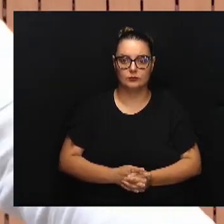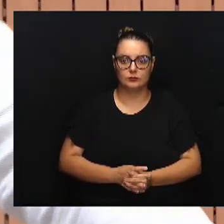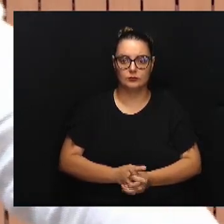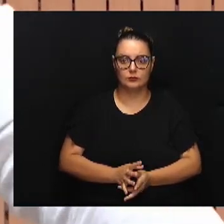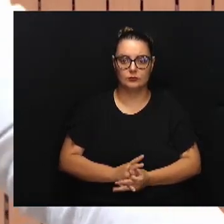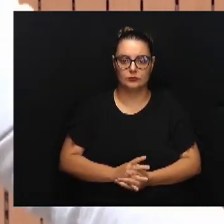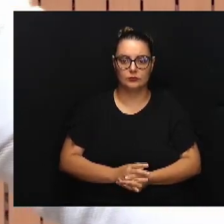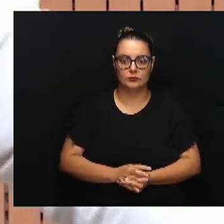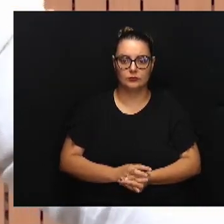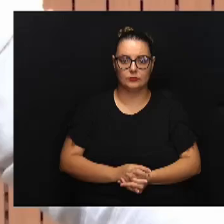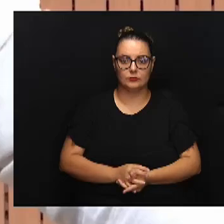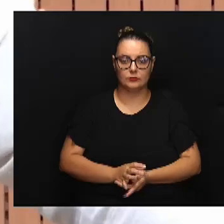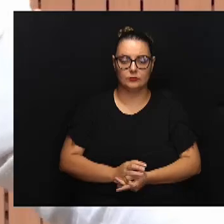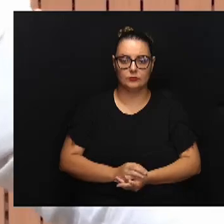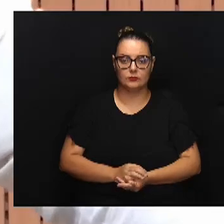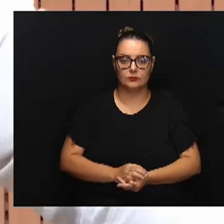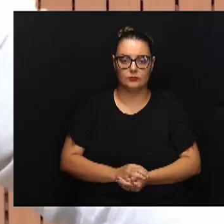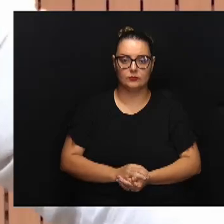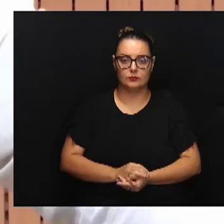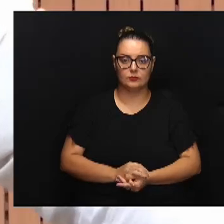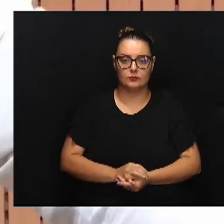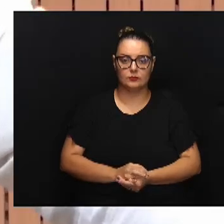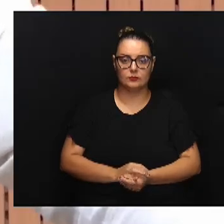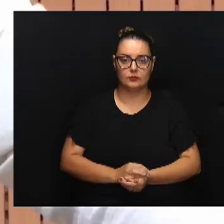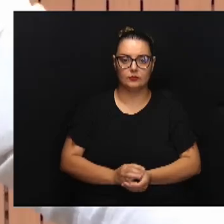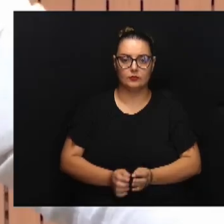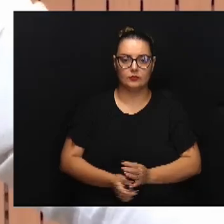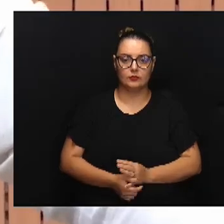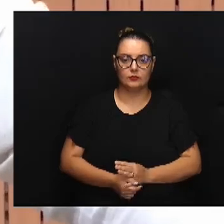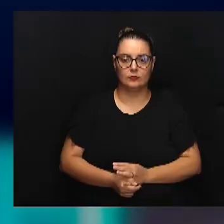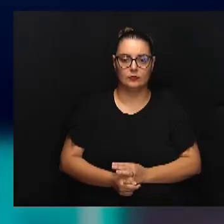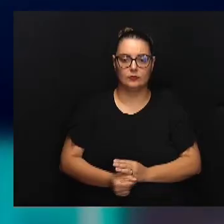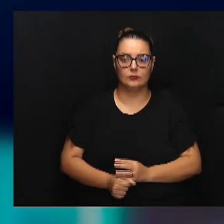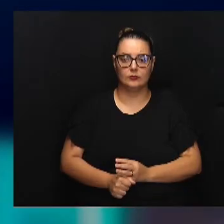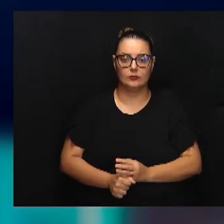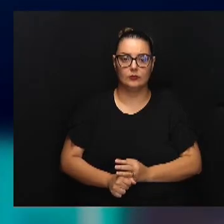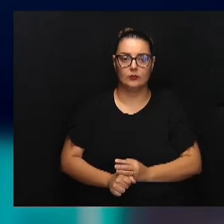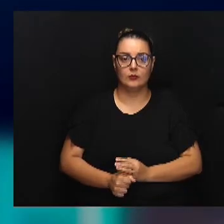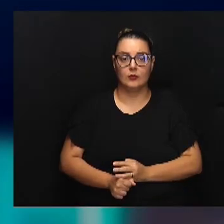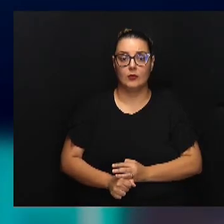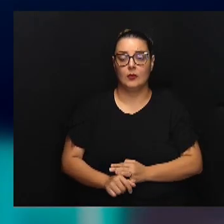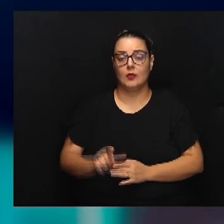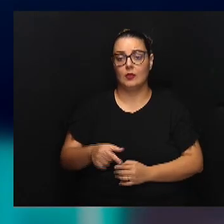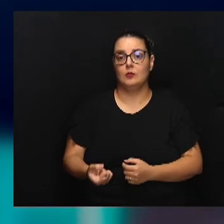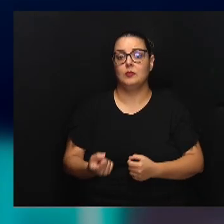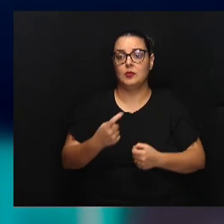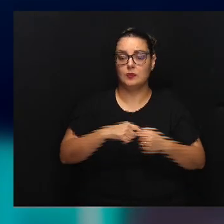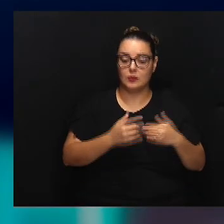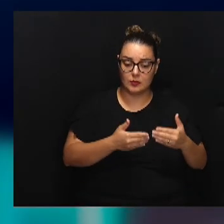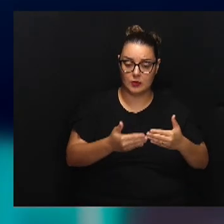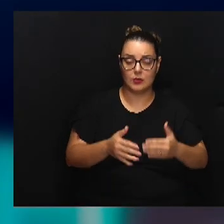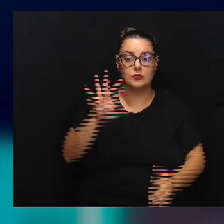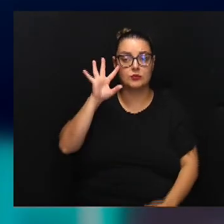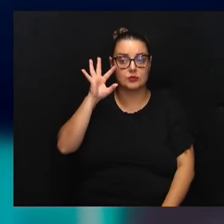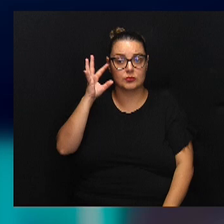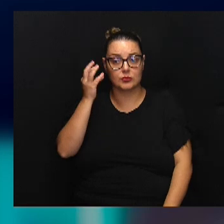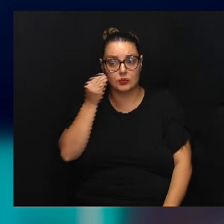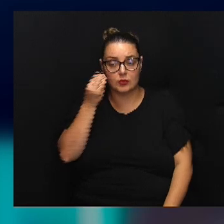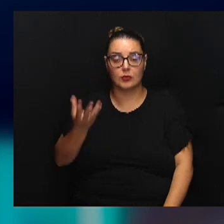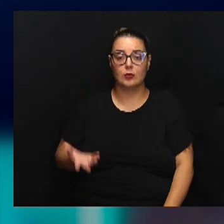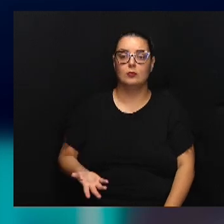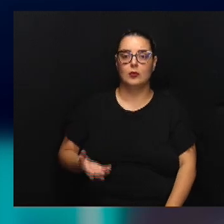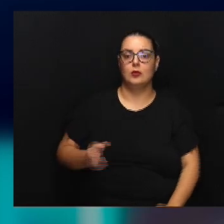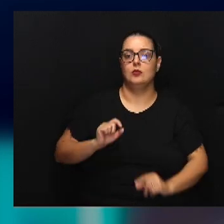Pode. E aí, depois, né, de retomado esse processo, de compreendido o que foi o